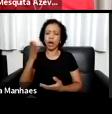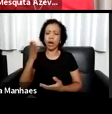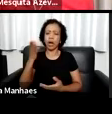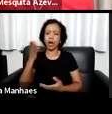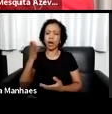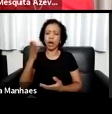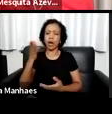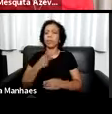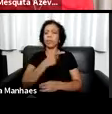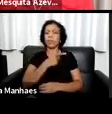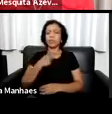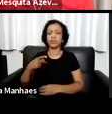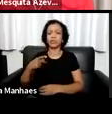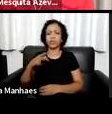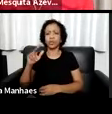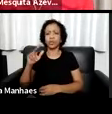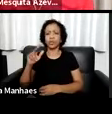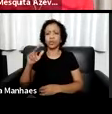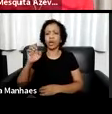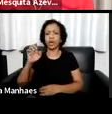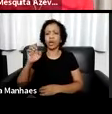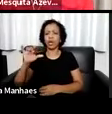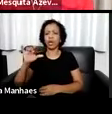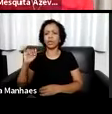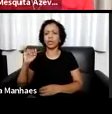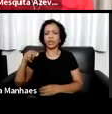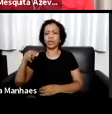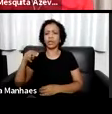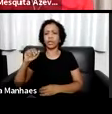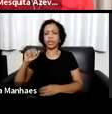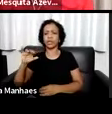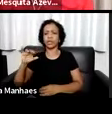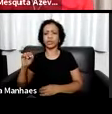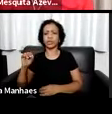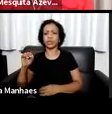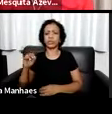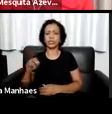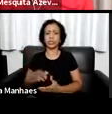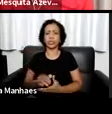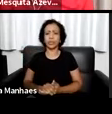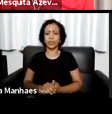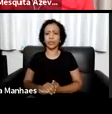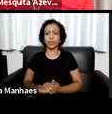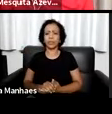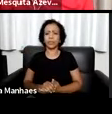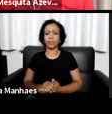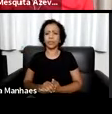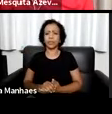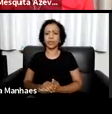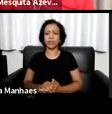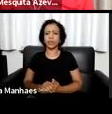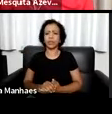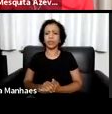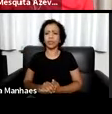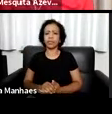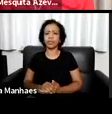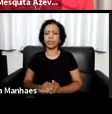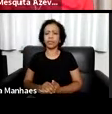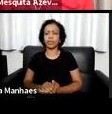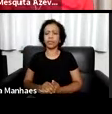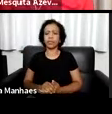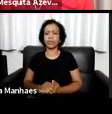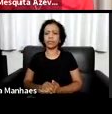Hélio Inácio. É, pastor Fernando, o senhor vai designar quem vai fazer essa oração? Sim, por